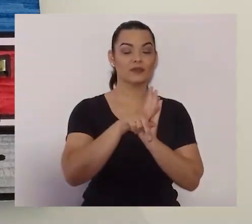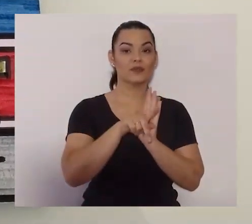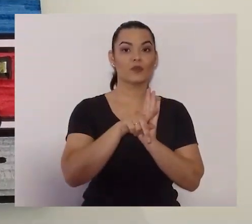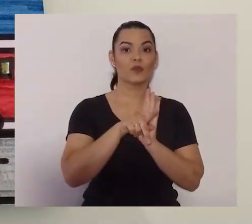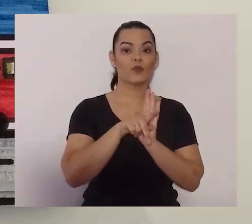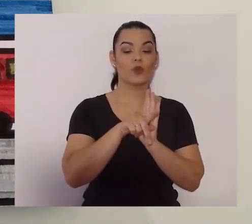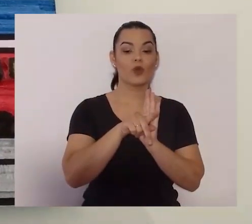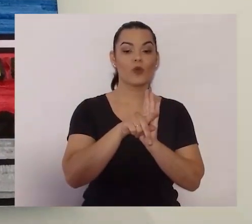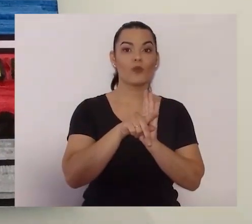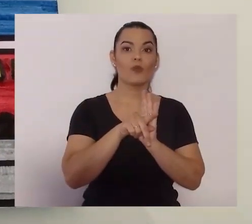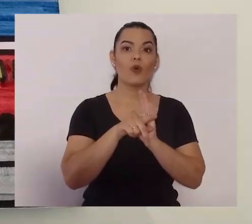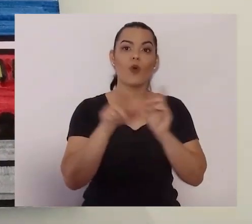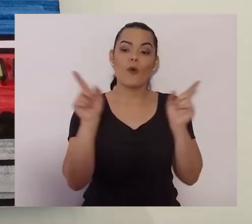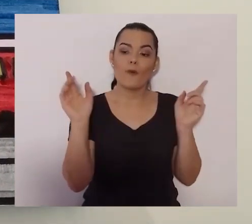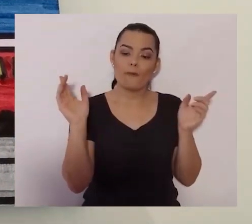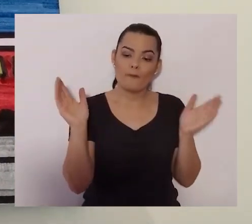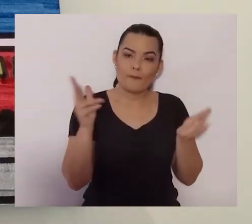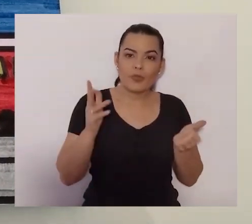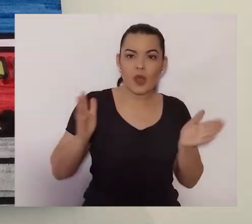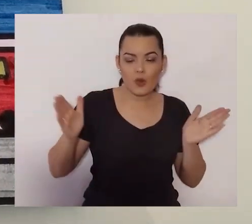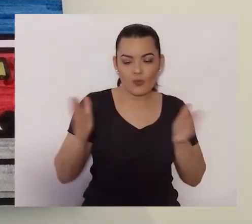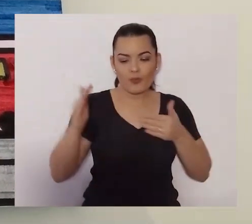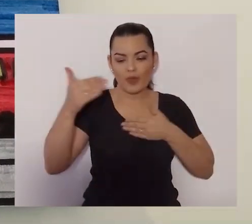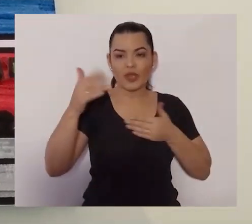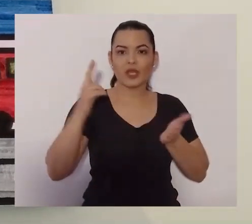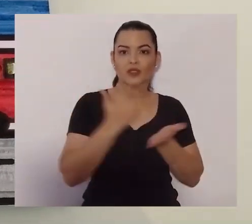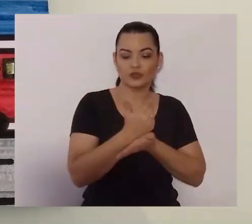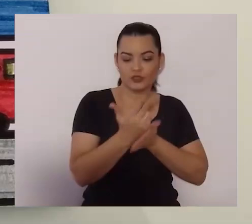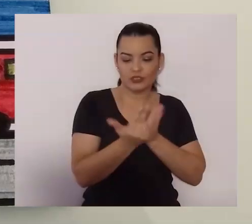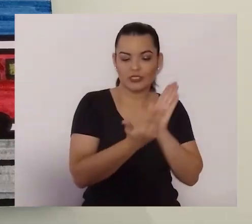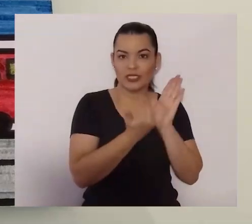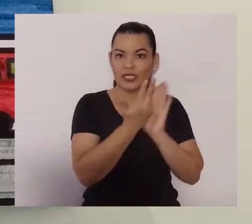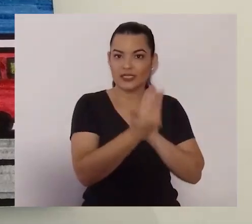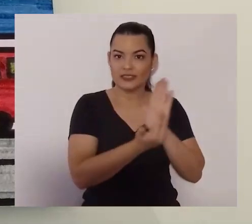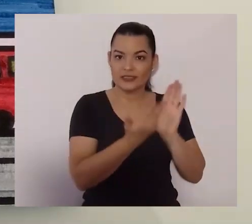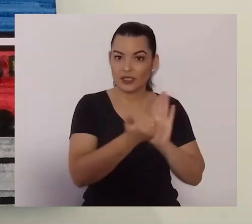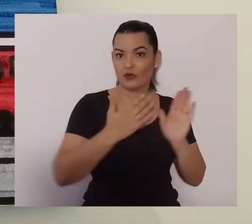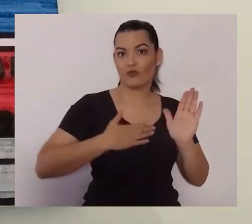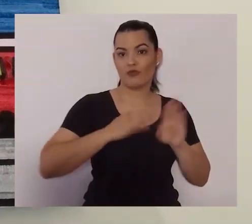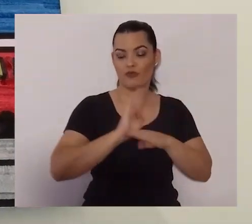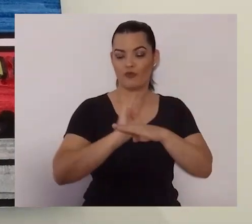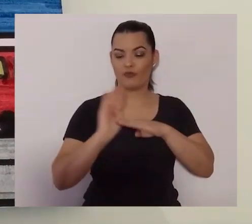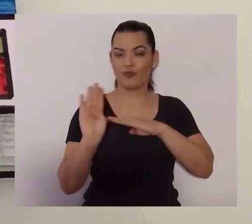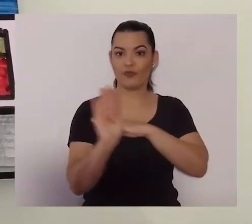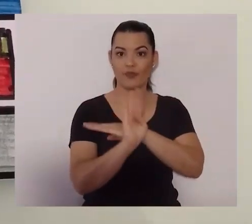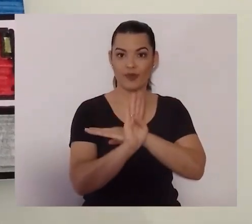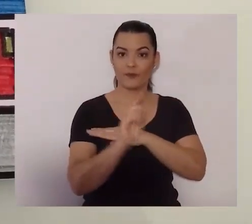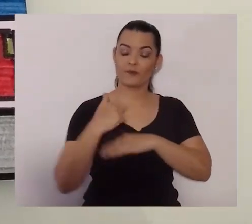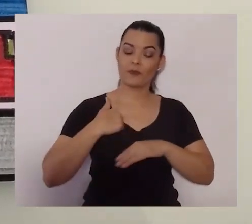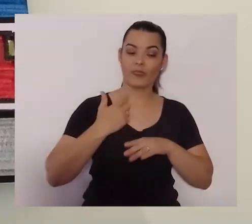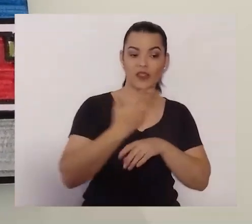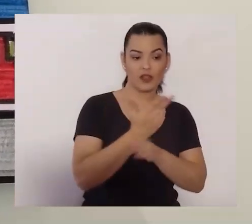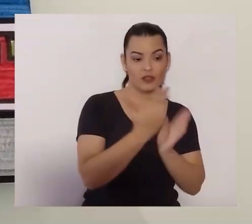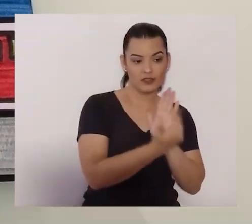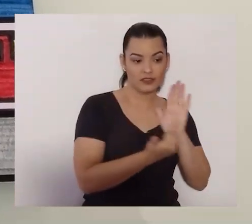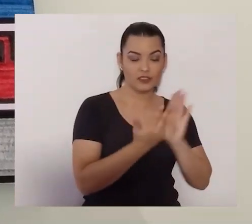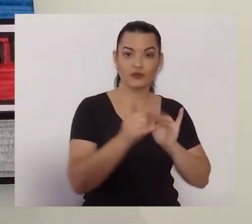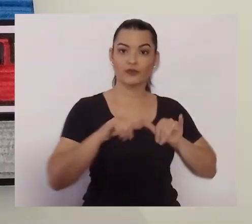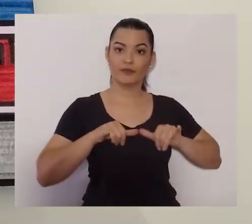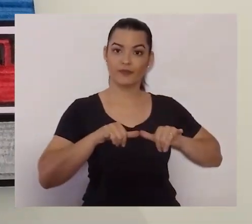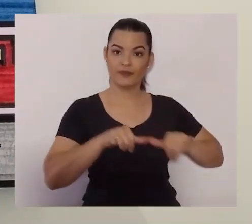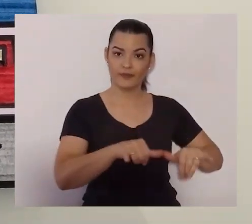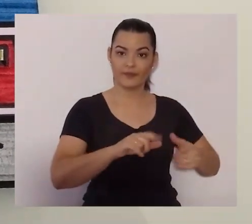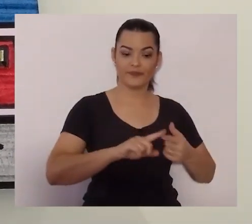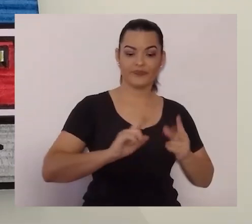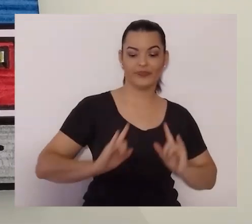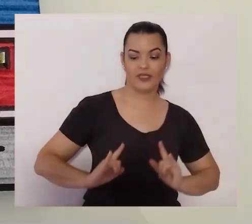do meu bairro, ou melhor, o desenho da parte do meu bairro. Eu desenhei o mercado, eu desenhei o edifício onde eu